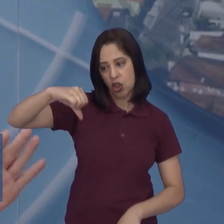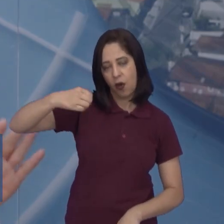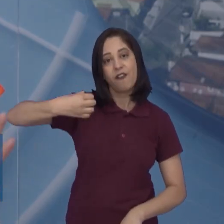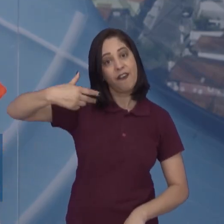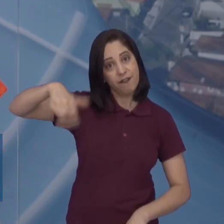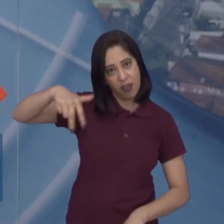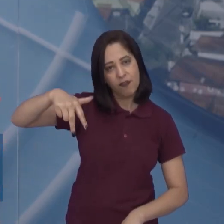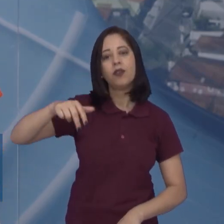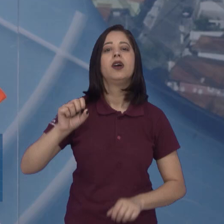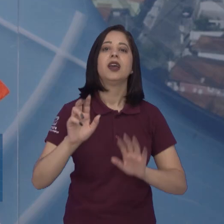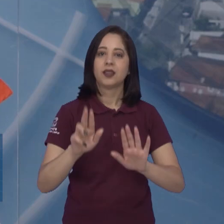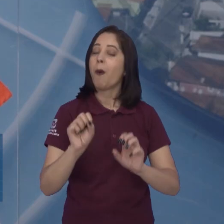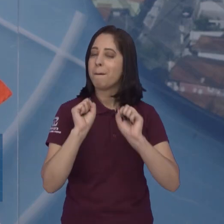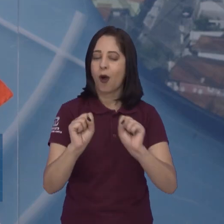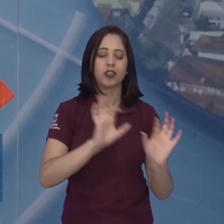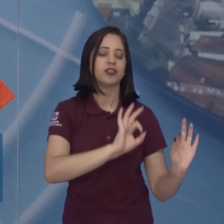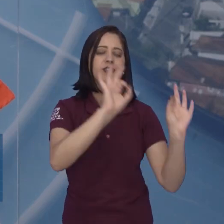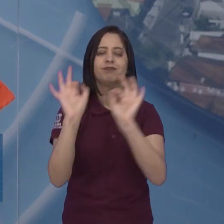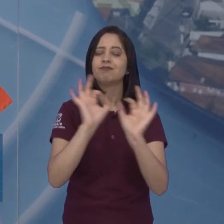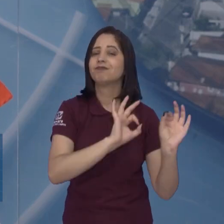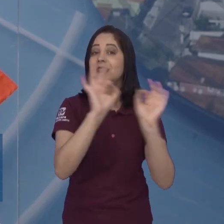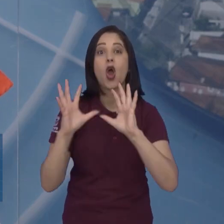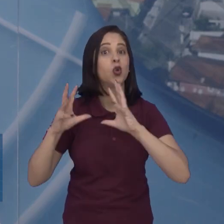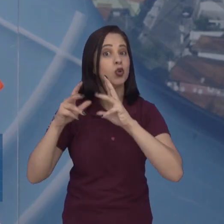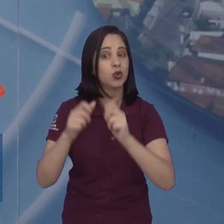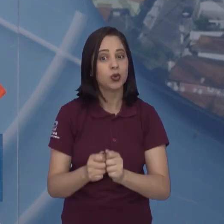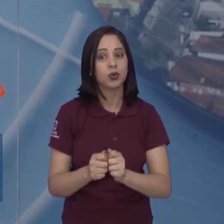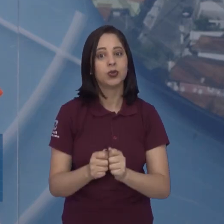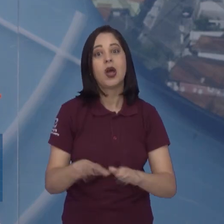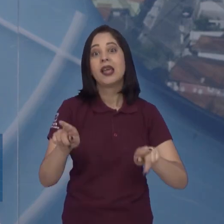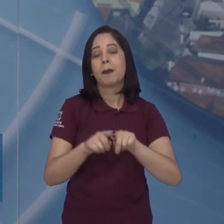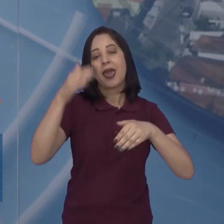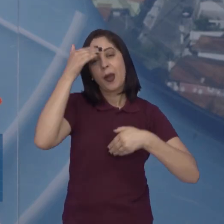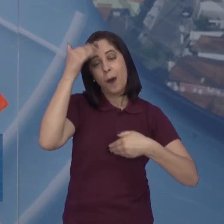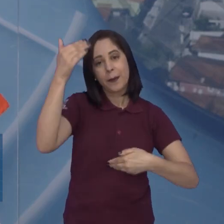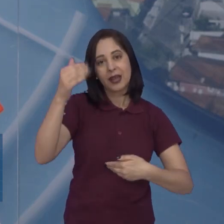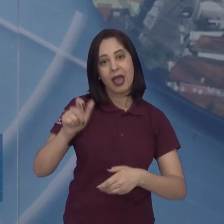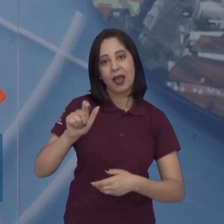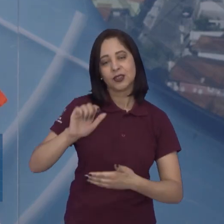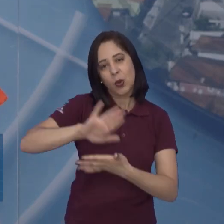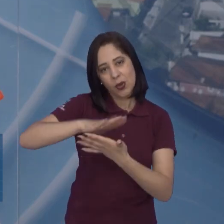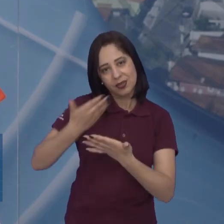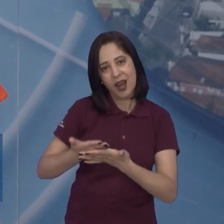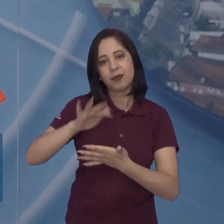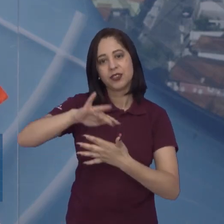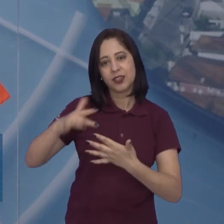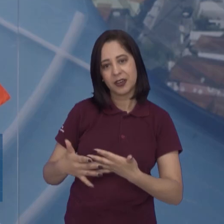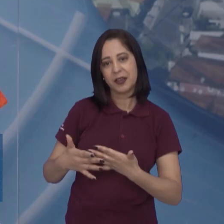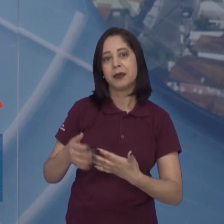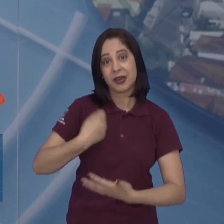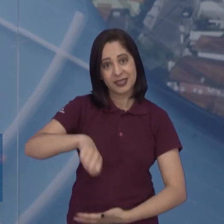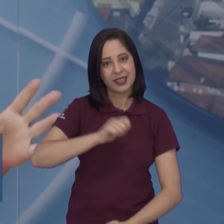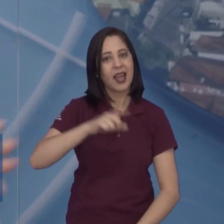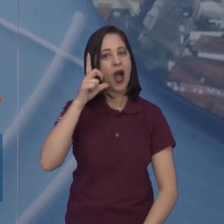bastante opção, então não tem desculpa para não acompanhar a TV Câmara. Eu quero agradecer a Ana Furtado, que é a intérprete de Libras, que está